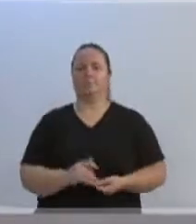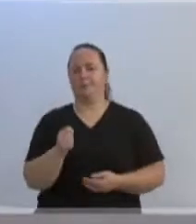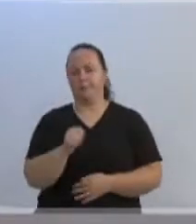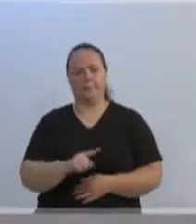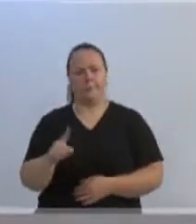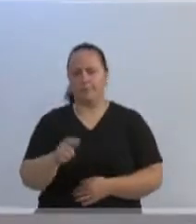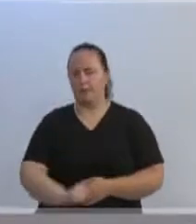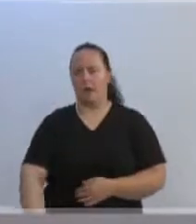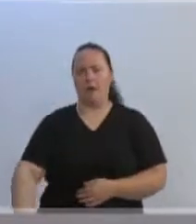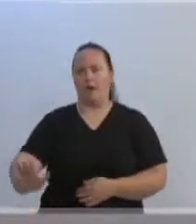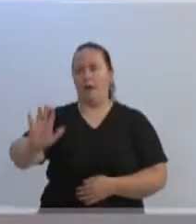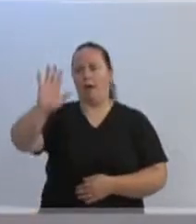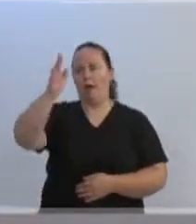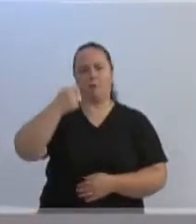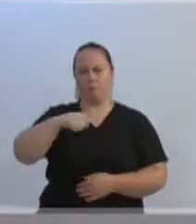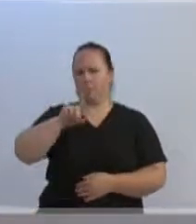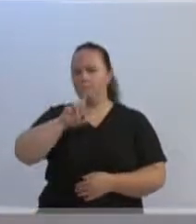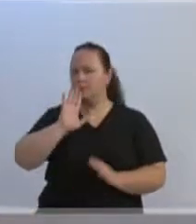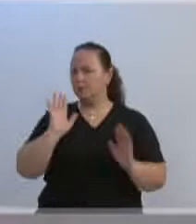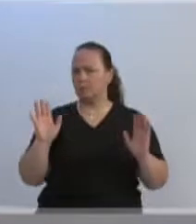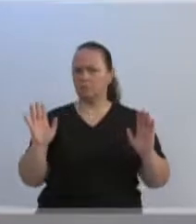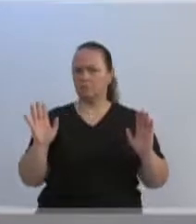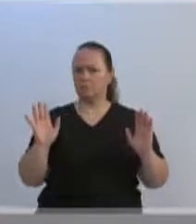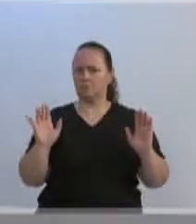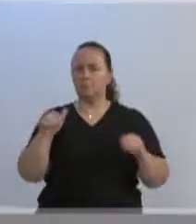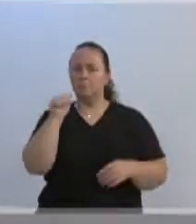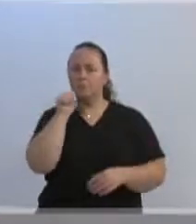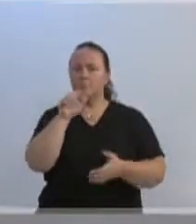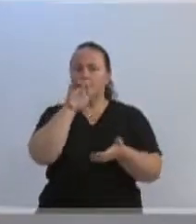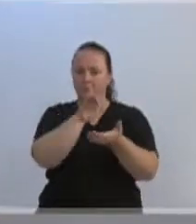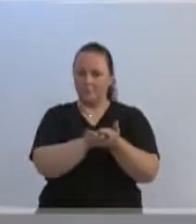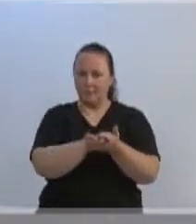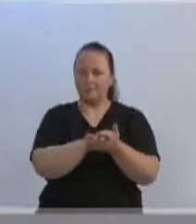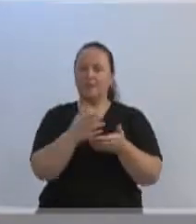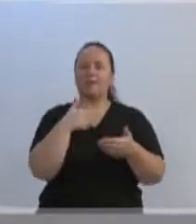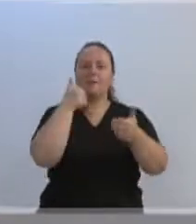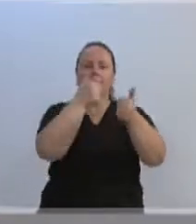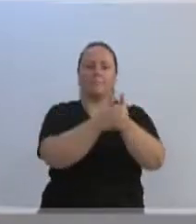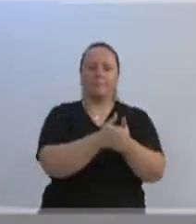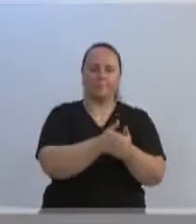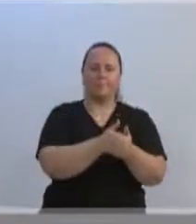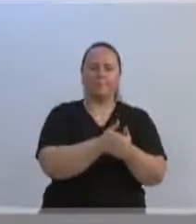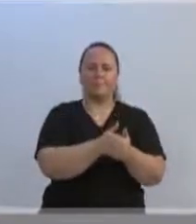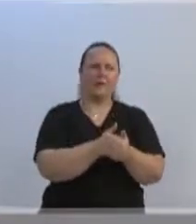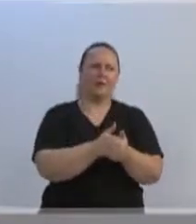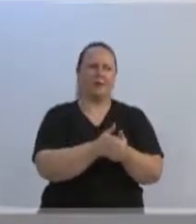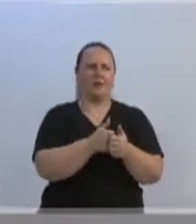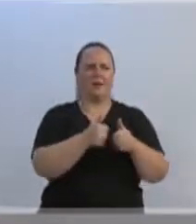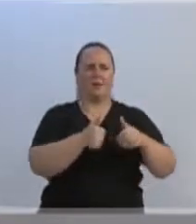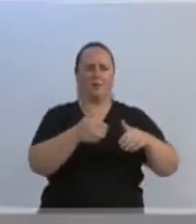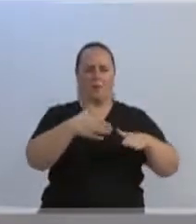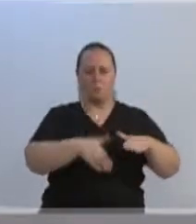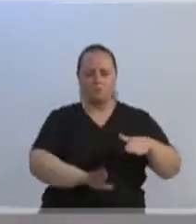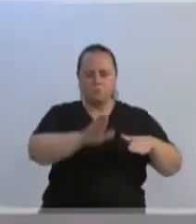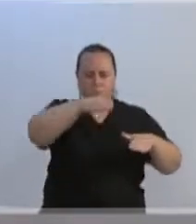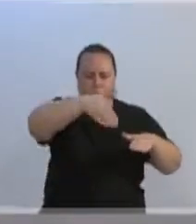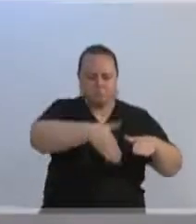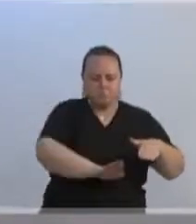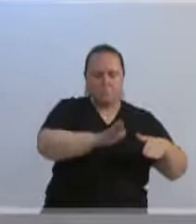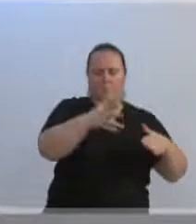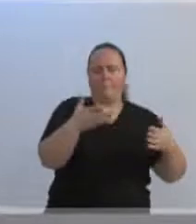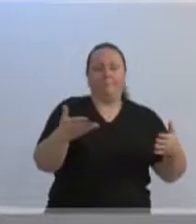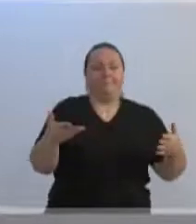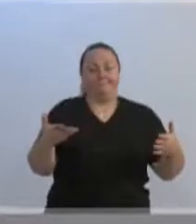ridícula tava conversando final de semana com um amigo meu que foi deixar sua esposa lá ea encostar em um poste chamar aquele estacionamento daquele buraco lá que é feito de qualquer jeito